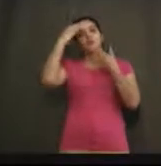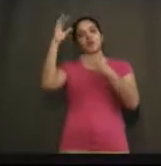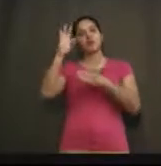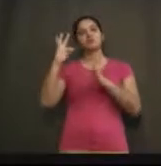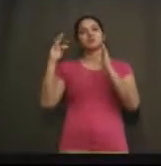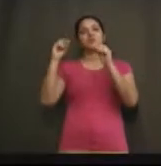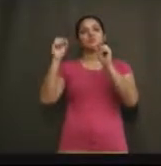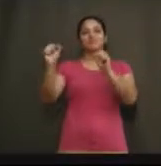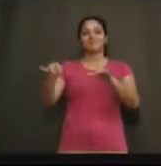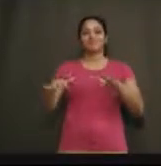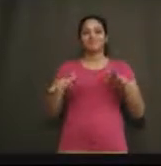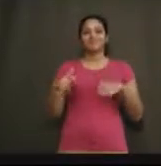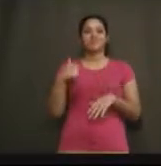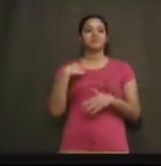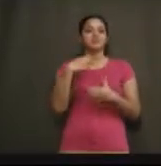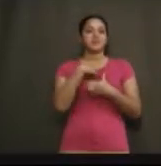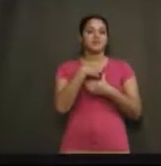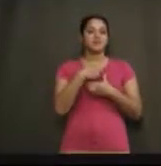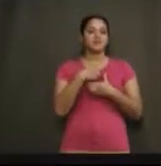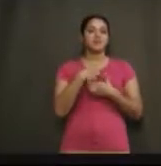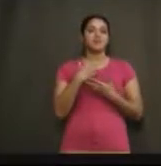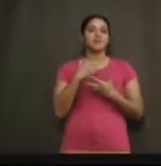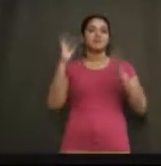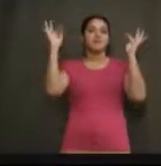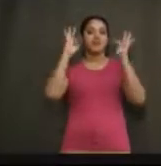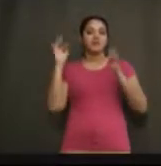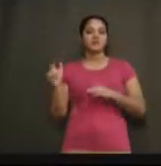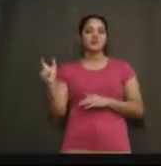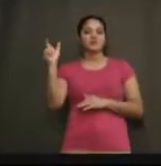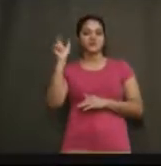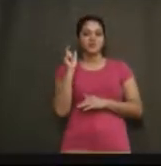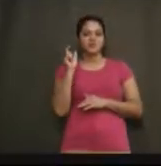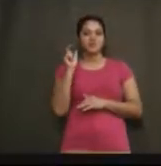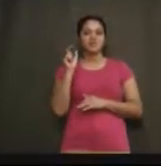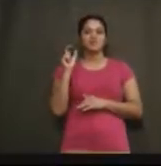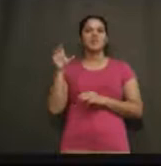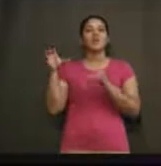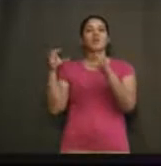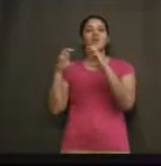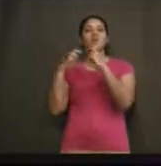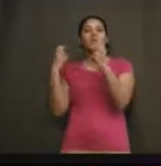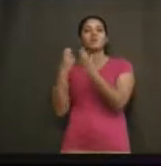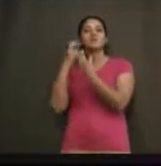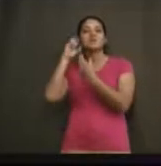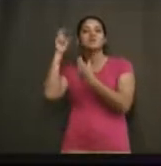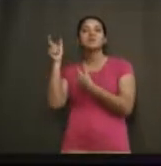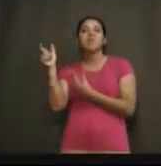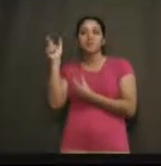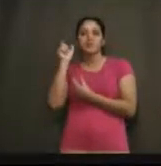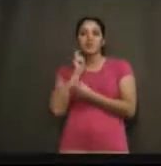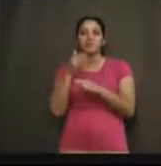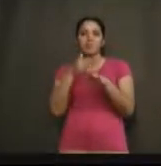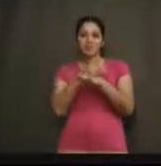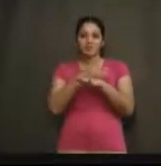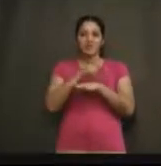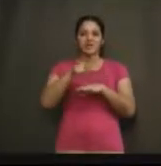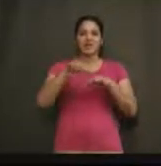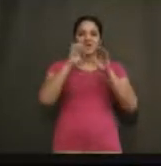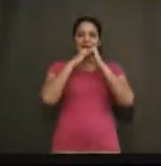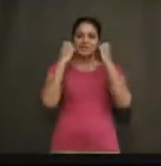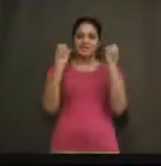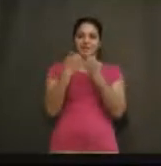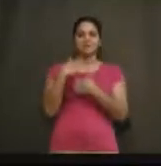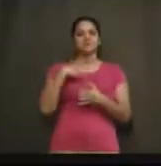sou muito honrado pelo convite que me foi feito pela Comissão Científica da Bienal de fazer essa